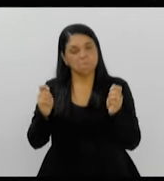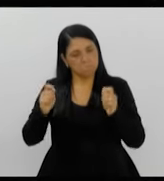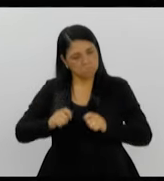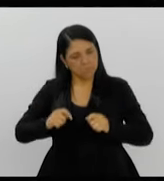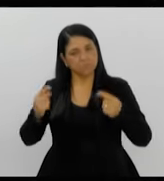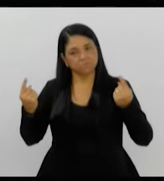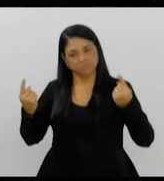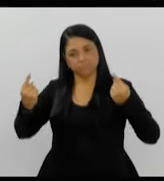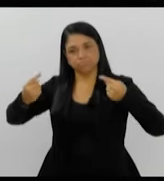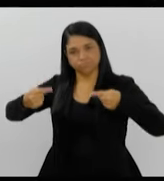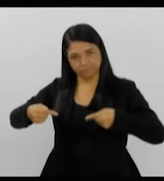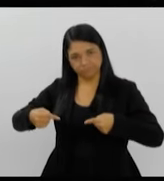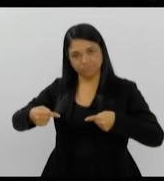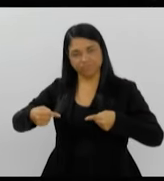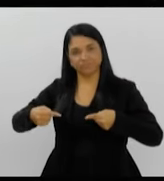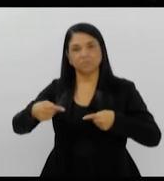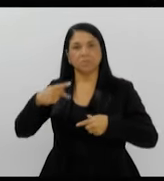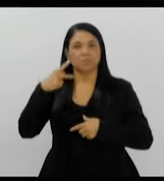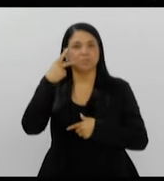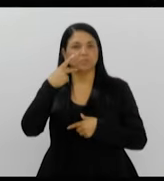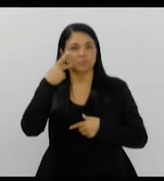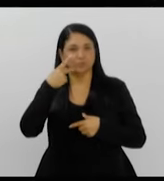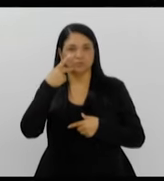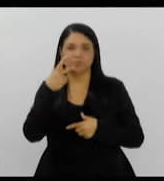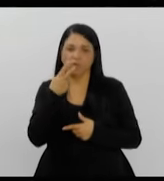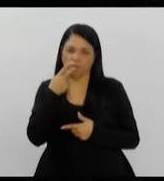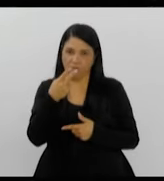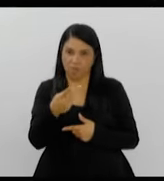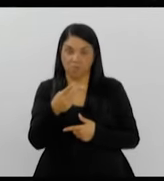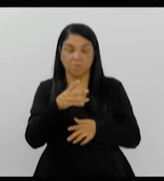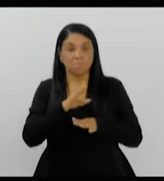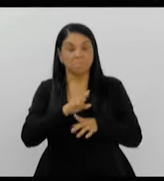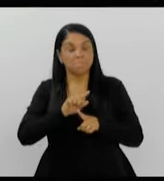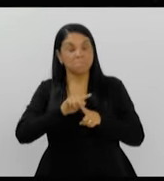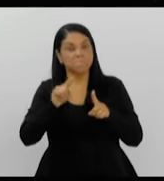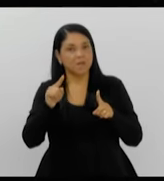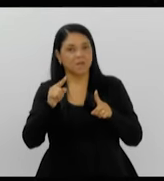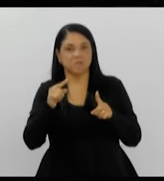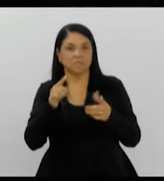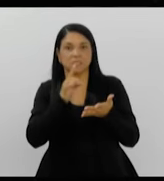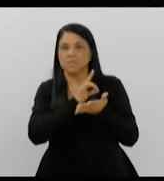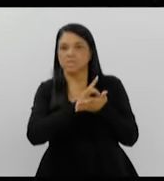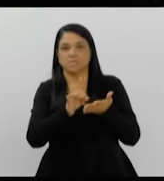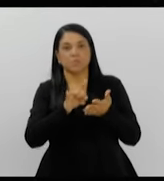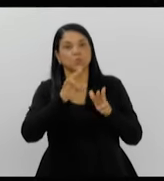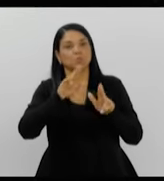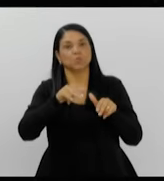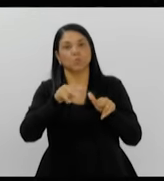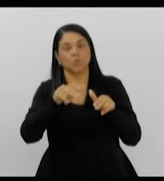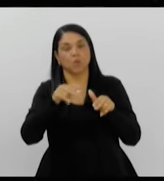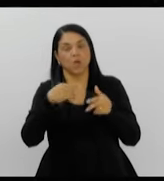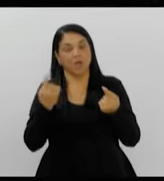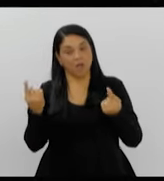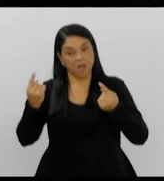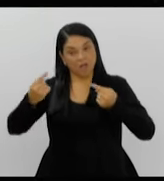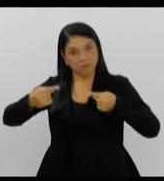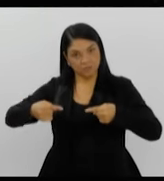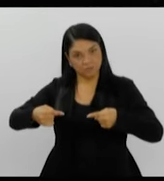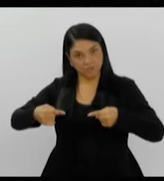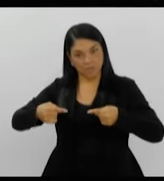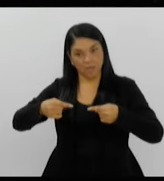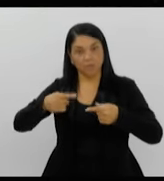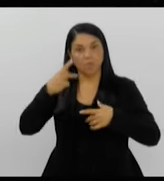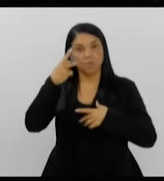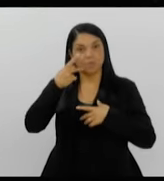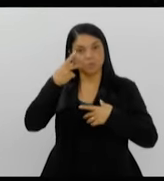políticos Tenho dito isso a rodo mas não somos inimigos adversário político é aquele que